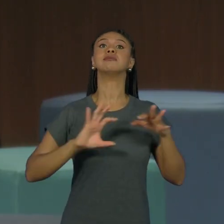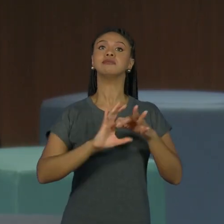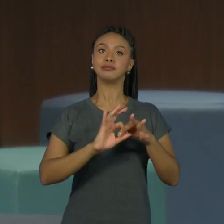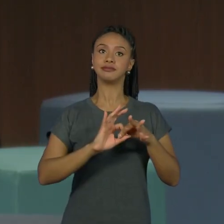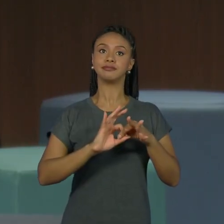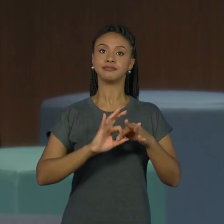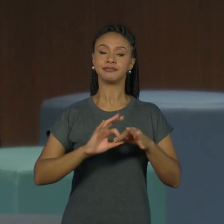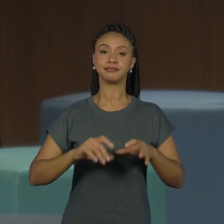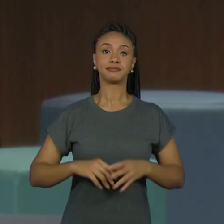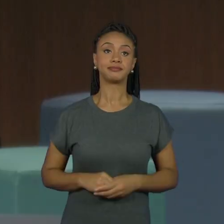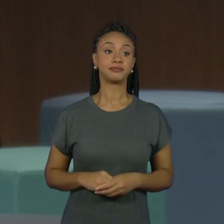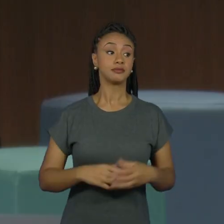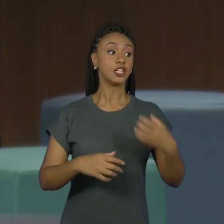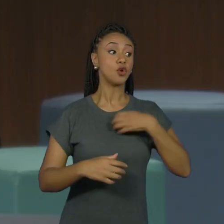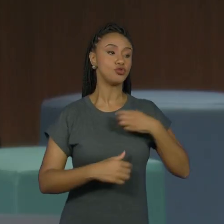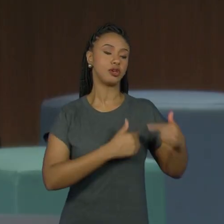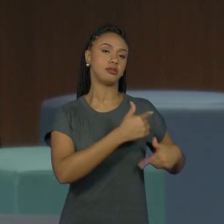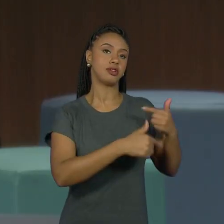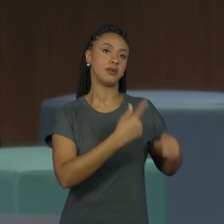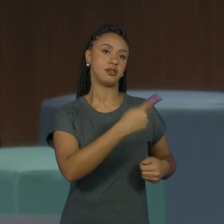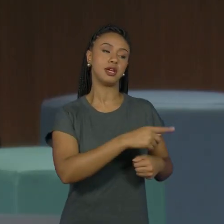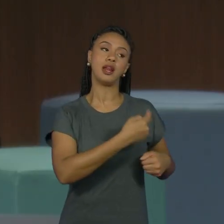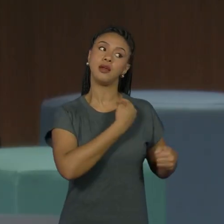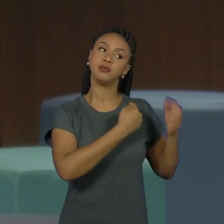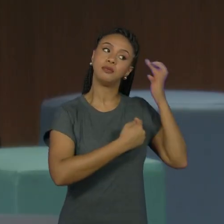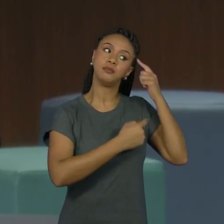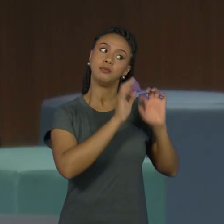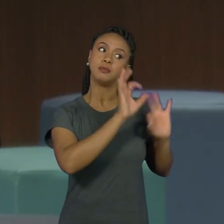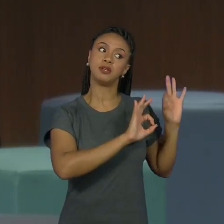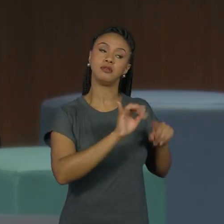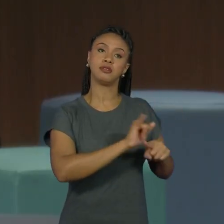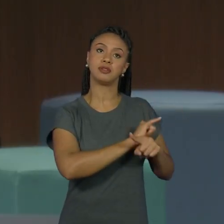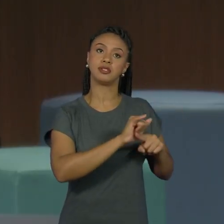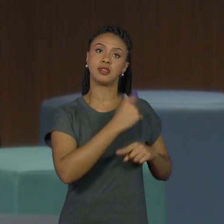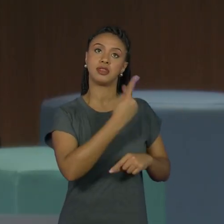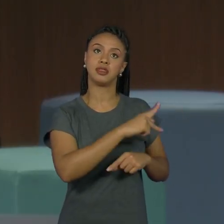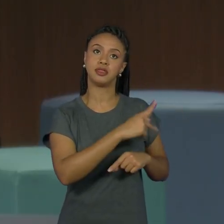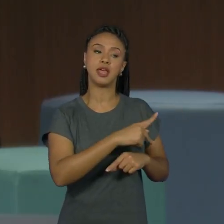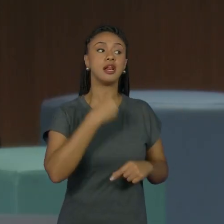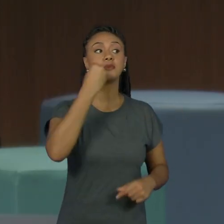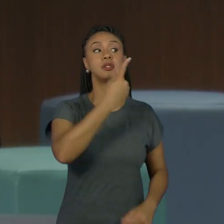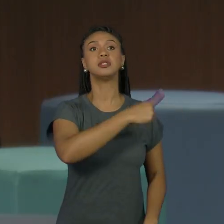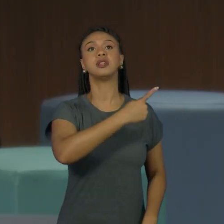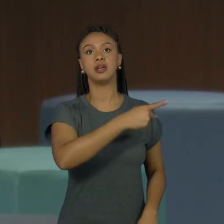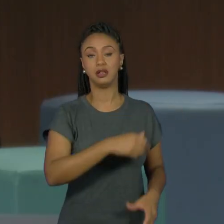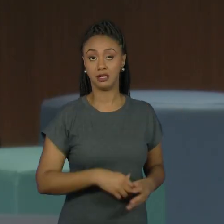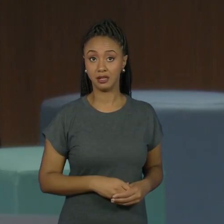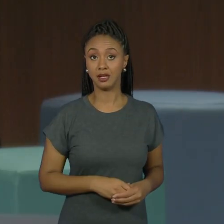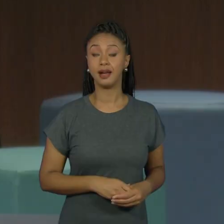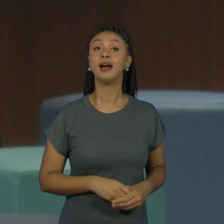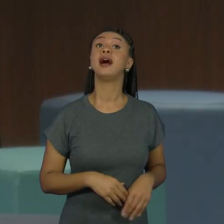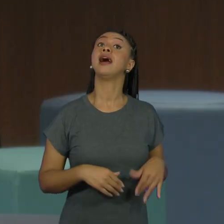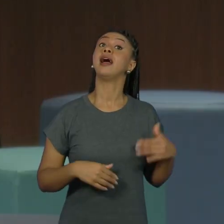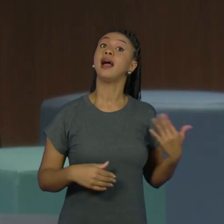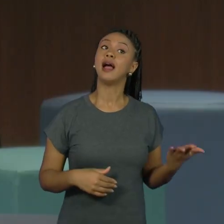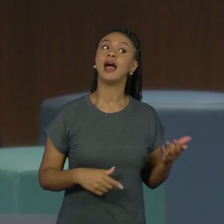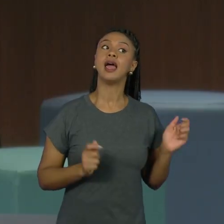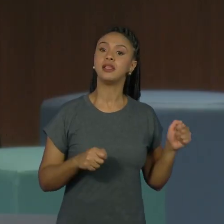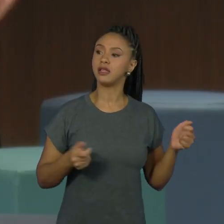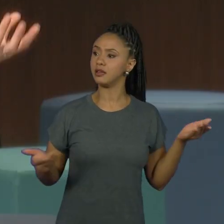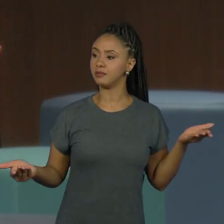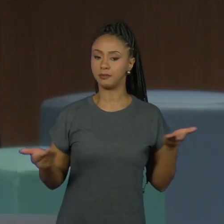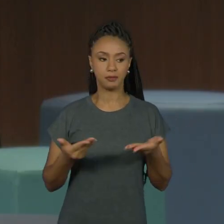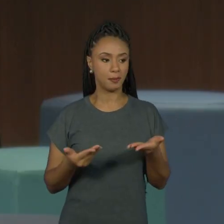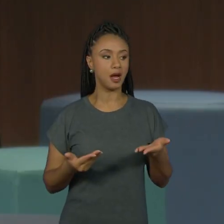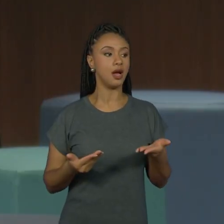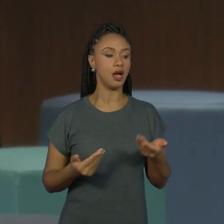TI trabalha, né? Que é a história do planejamento estratégico da TI e o gerenciamento do portfólio da TI. Porque aí ela consegue se entender, como